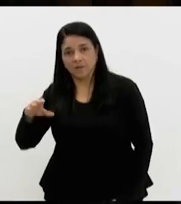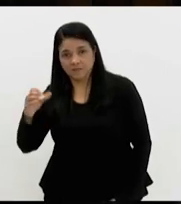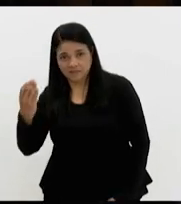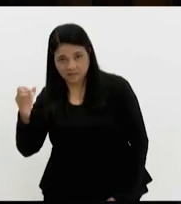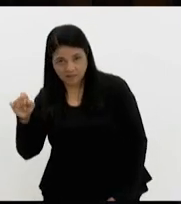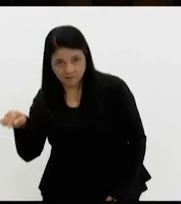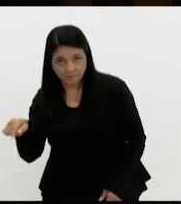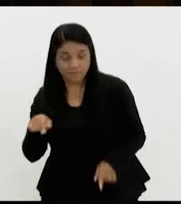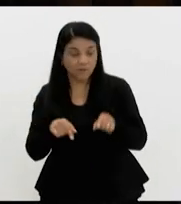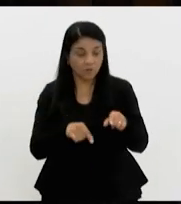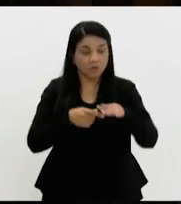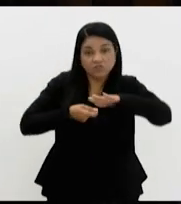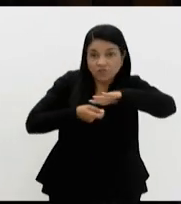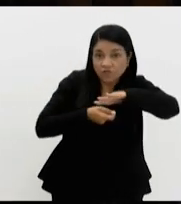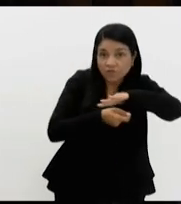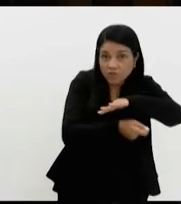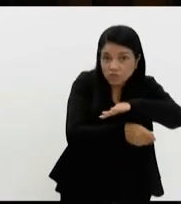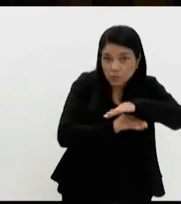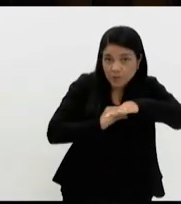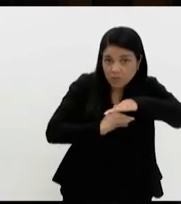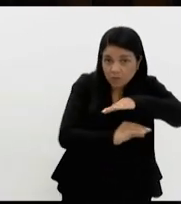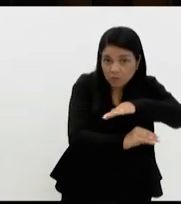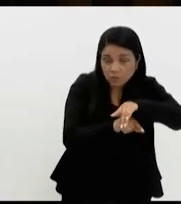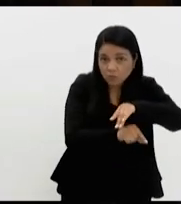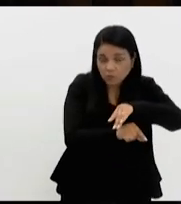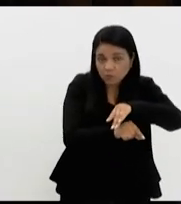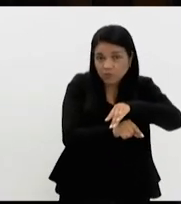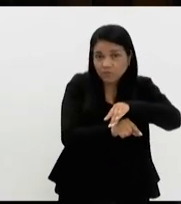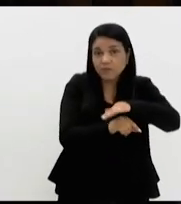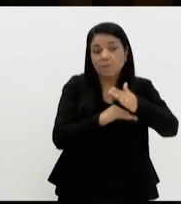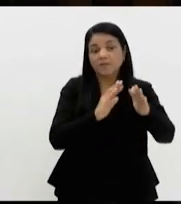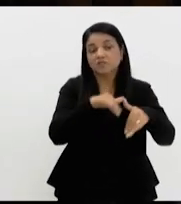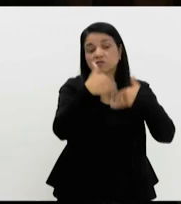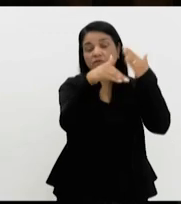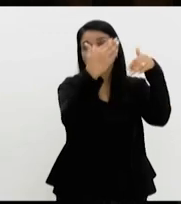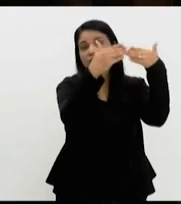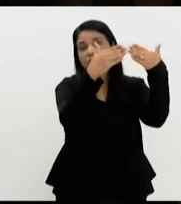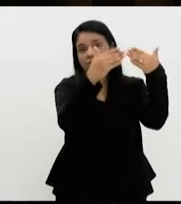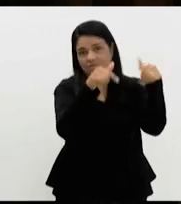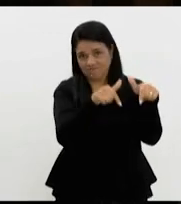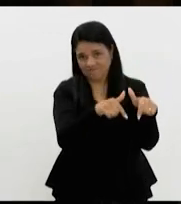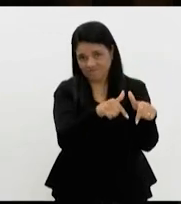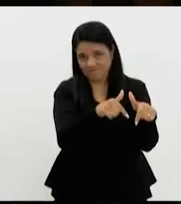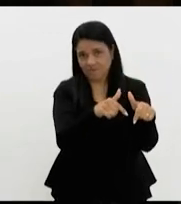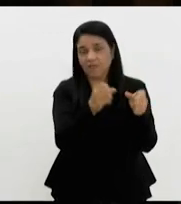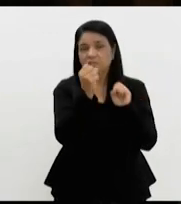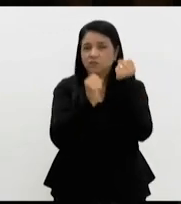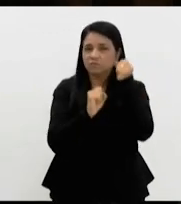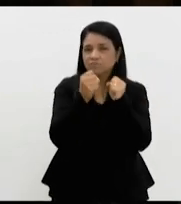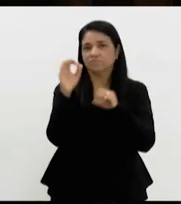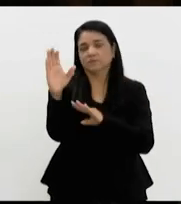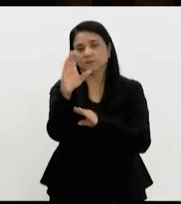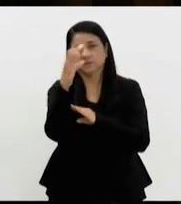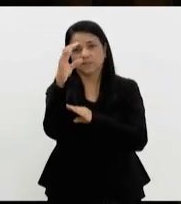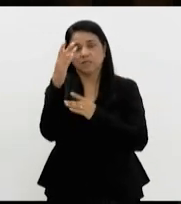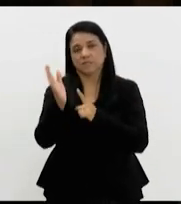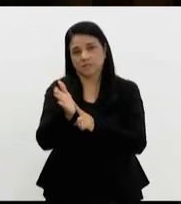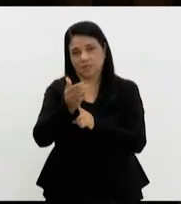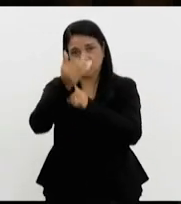fundo de investimentos é um fundo para impulsionar desenvolvimento, industrialização, ciência,